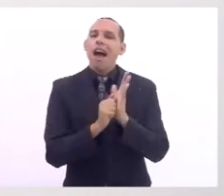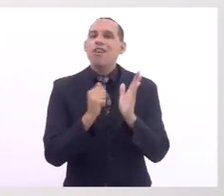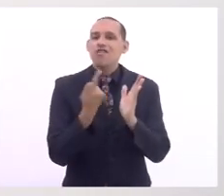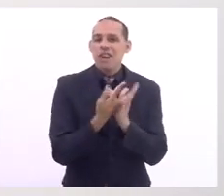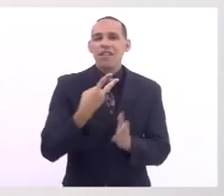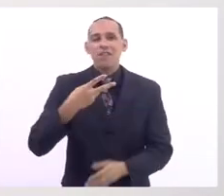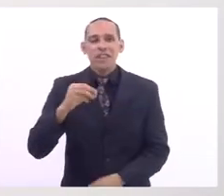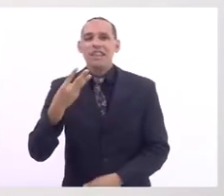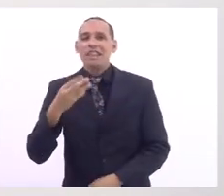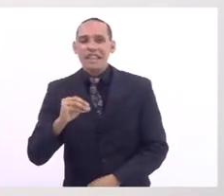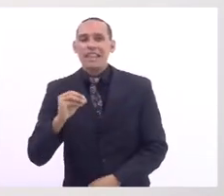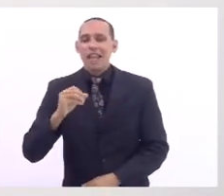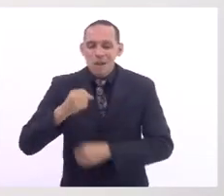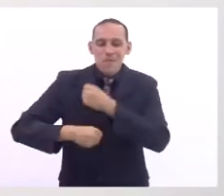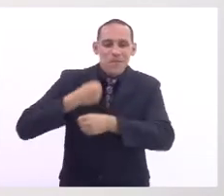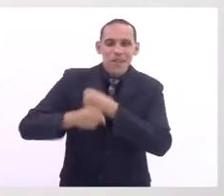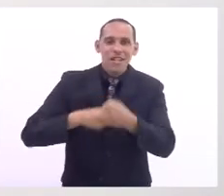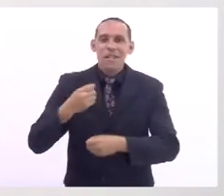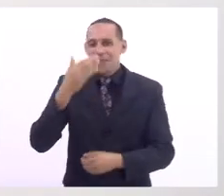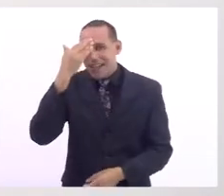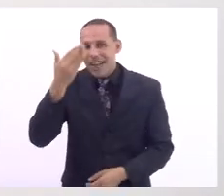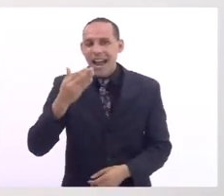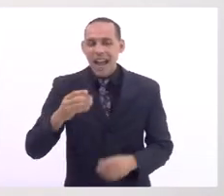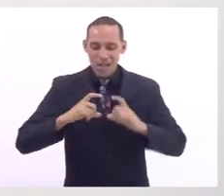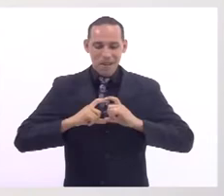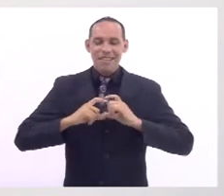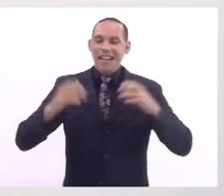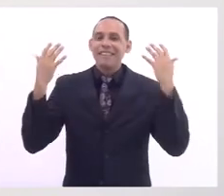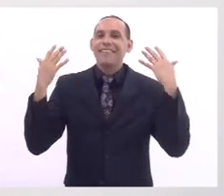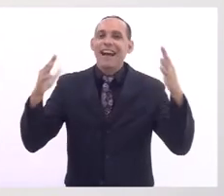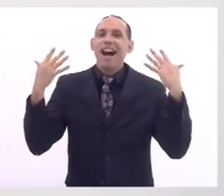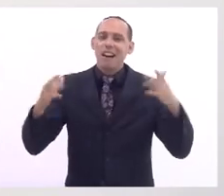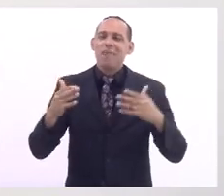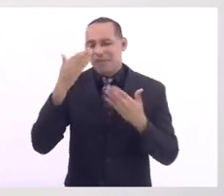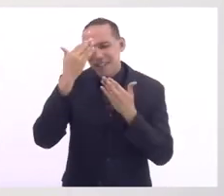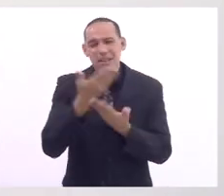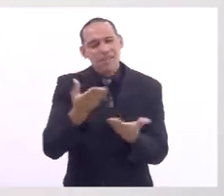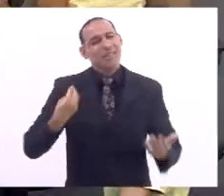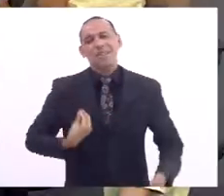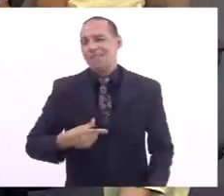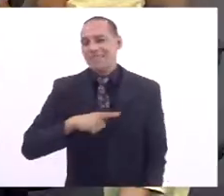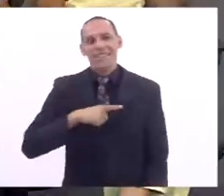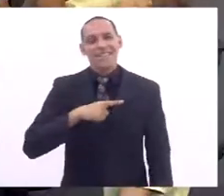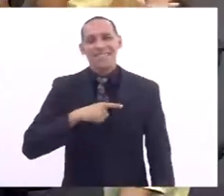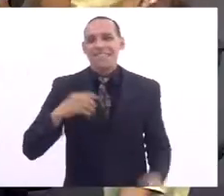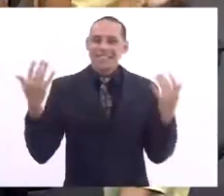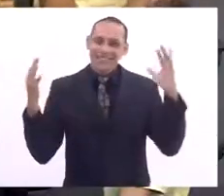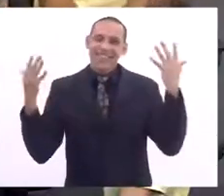obrigada de mais um salve essa medalha e obrigada por você existir